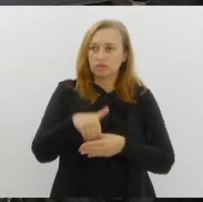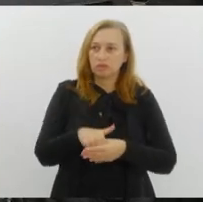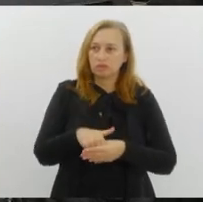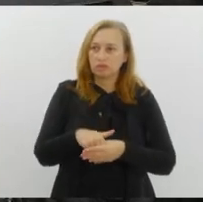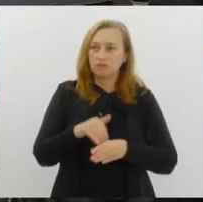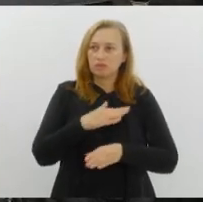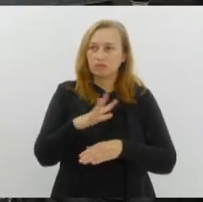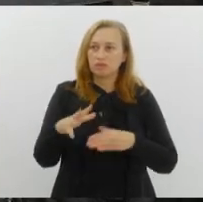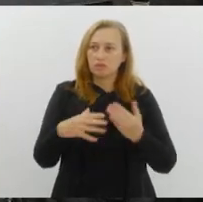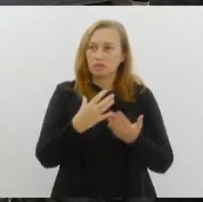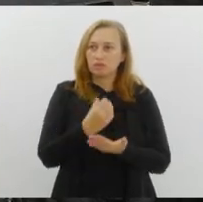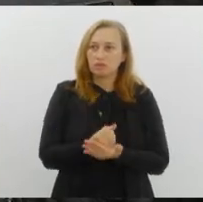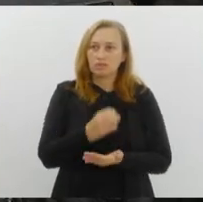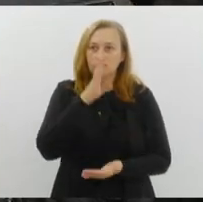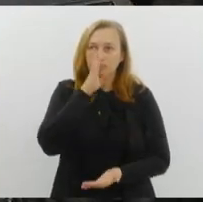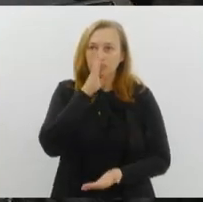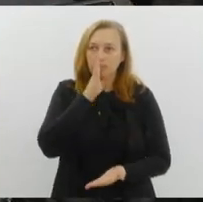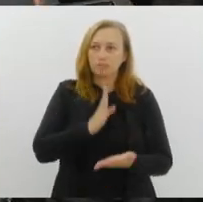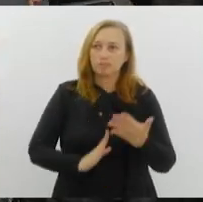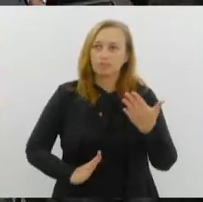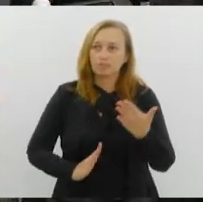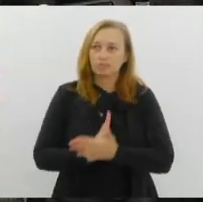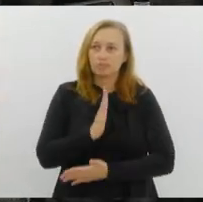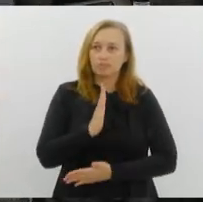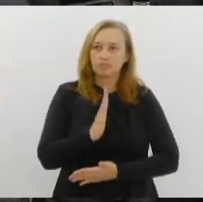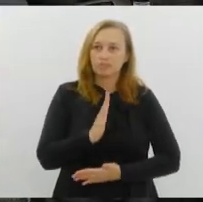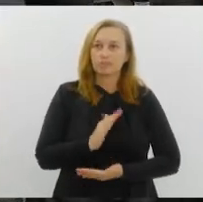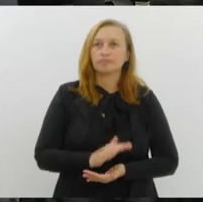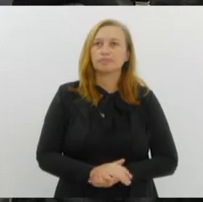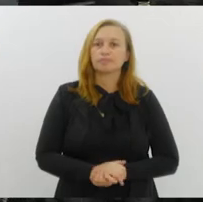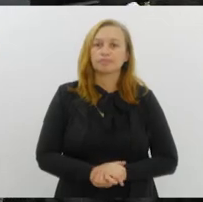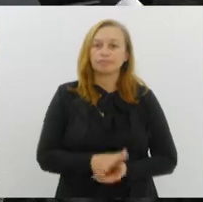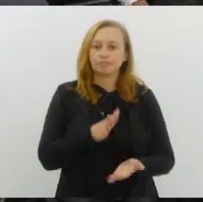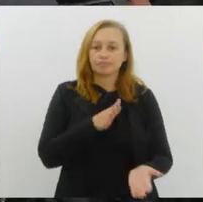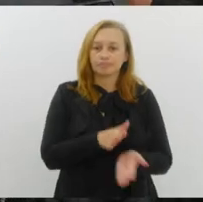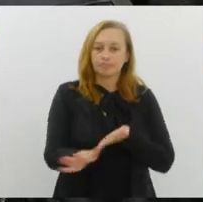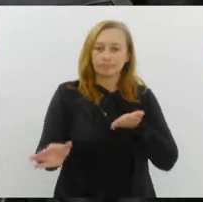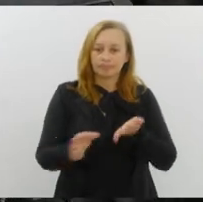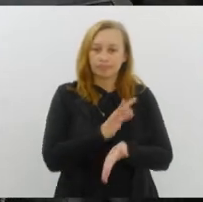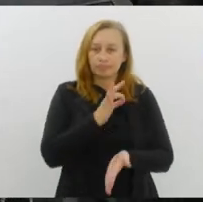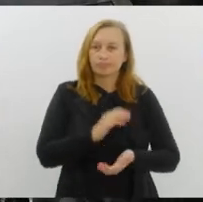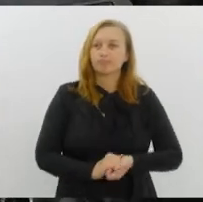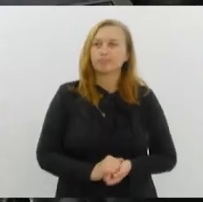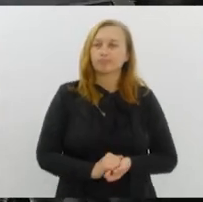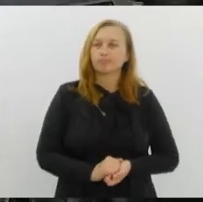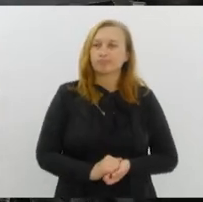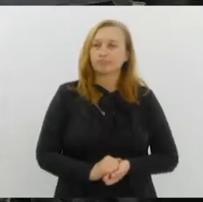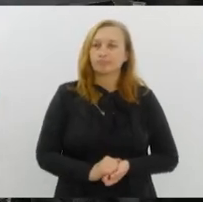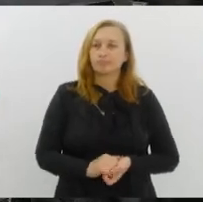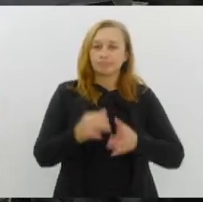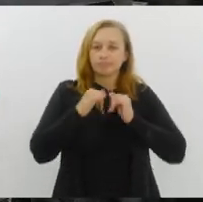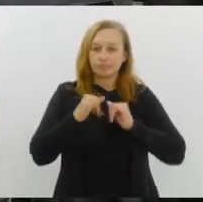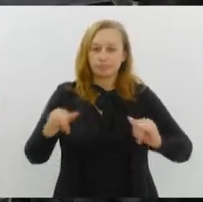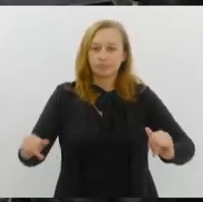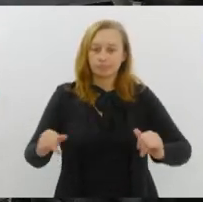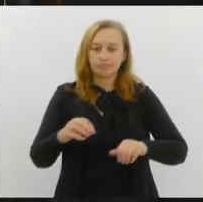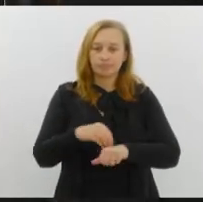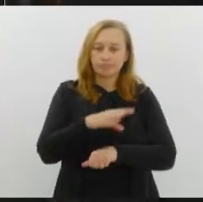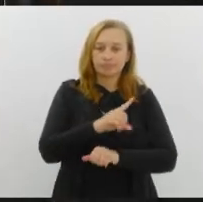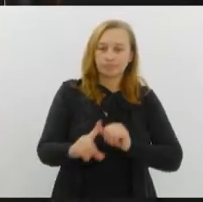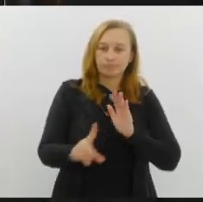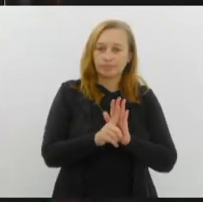discussão e votação. Senhores que aprovam, permanentes como estão, aprovado, vai à promulgação. Anuncio